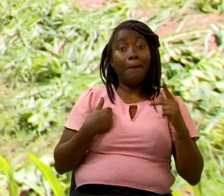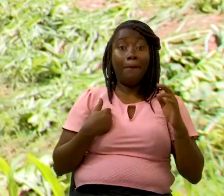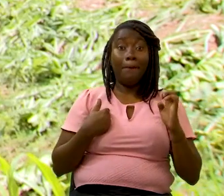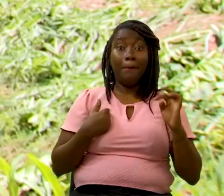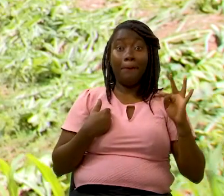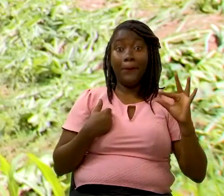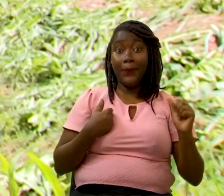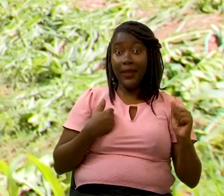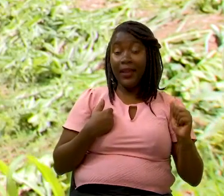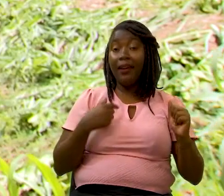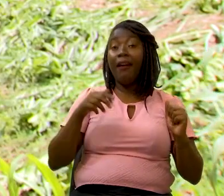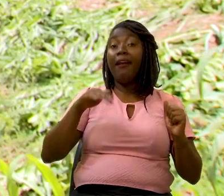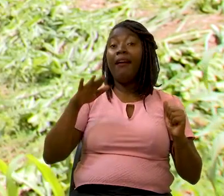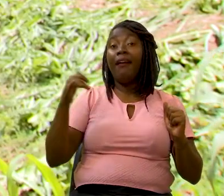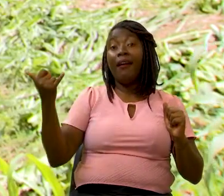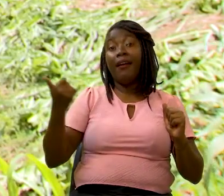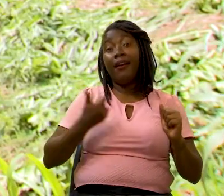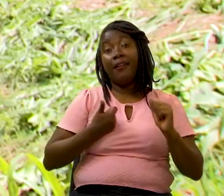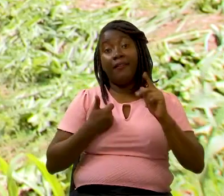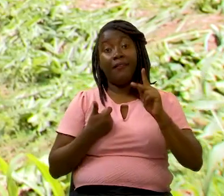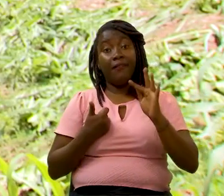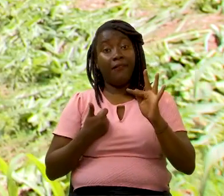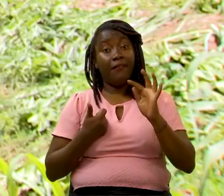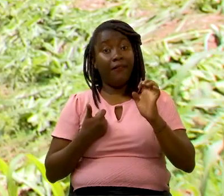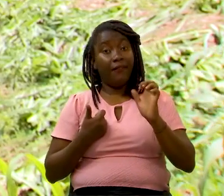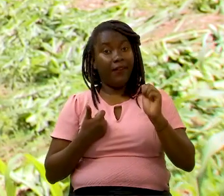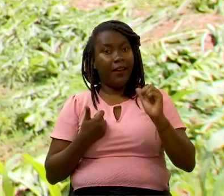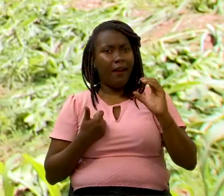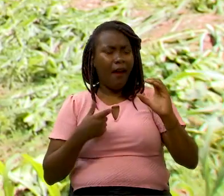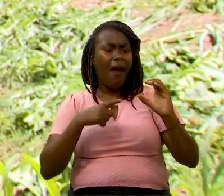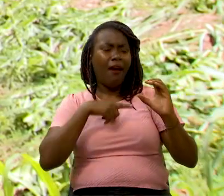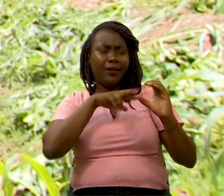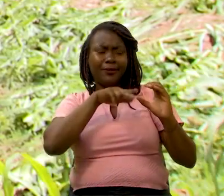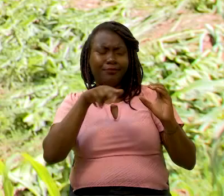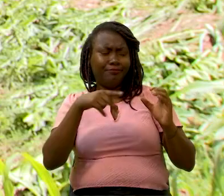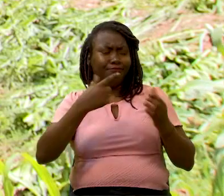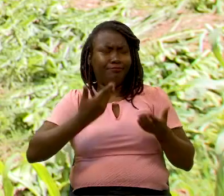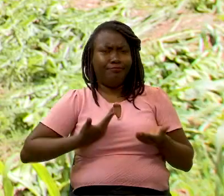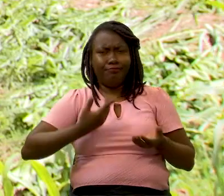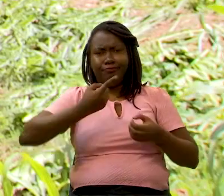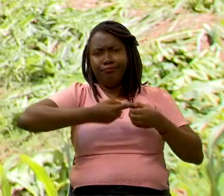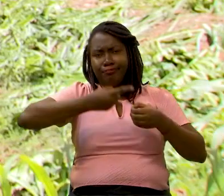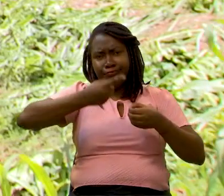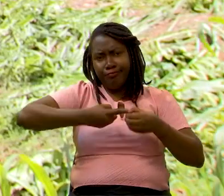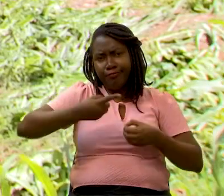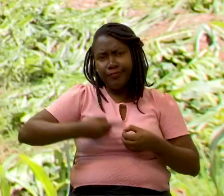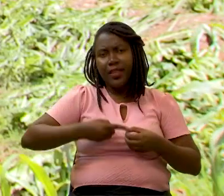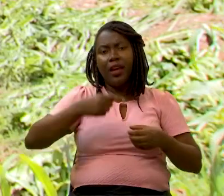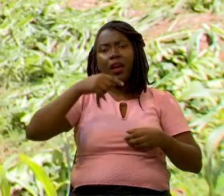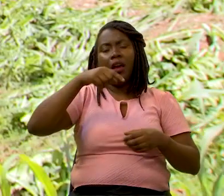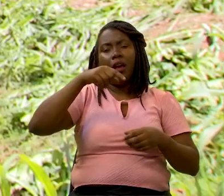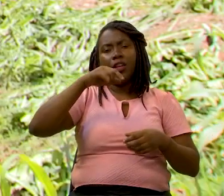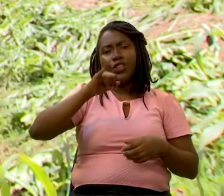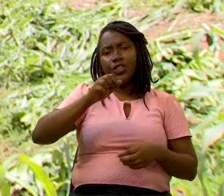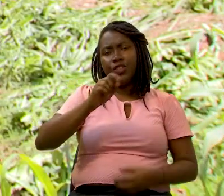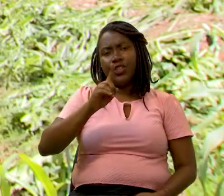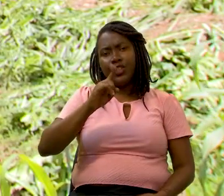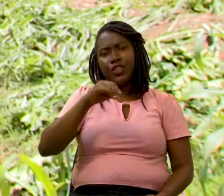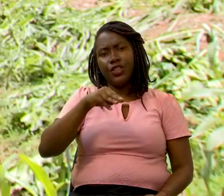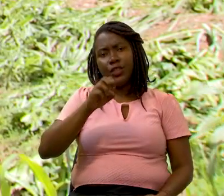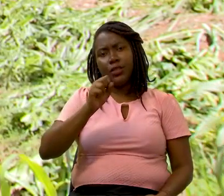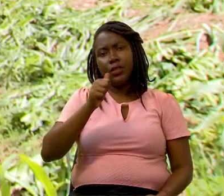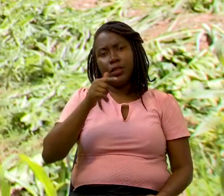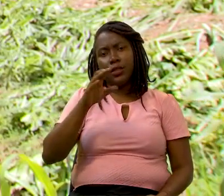quanto o Pedro. Quem nos acionou foi a FEAC, ela já tem uma série de parcerias acontecendo aqui dentro do Jardim São